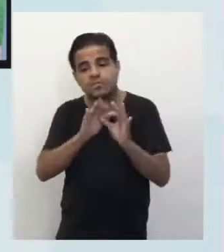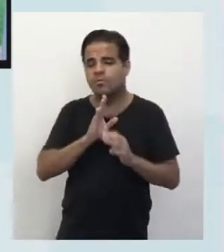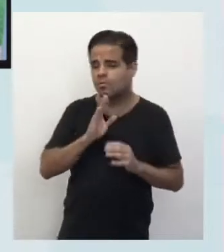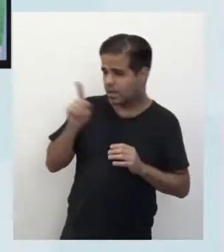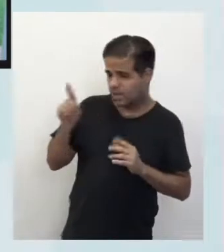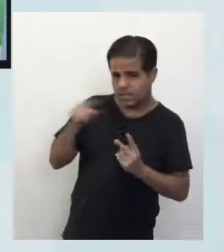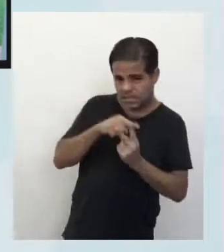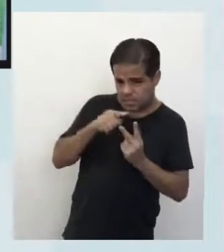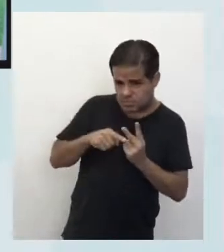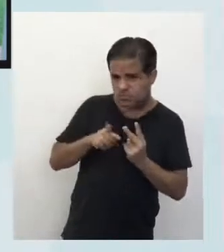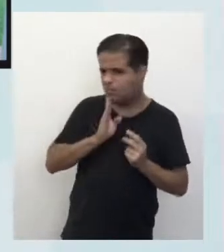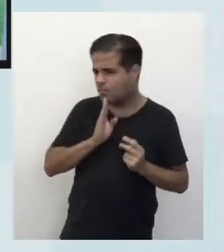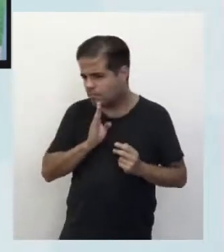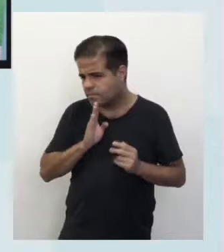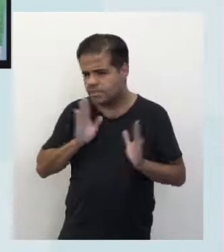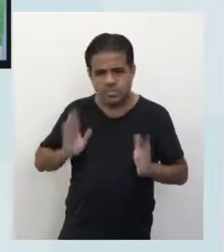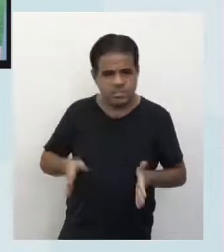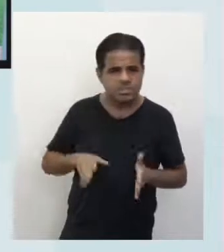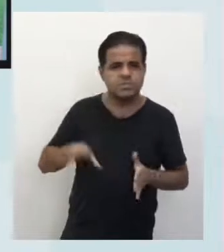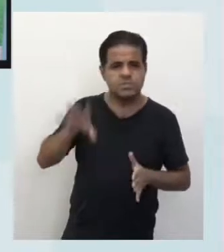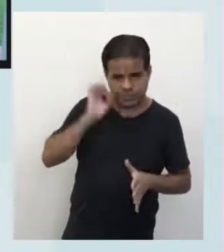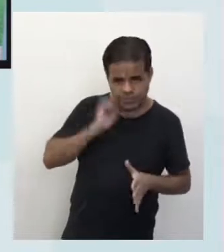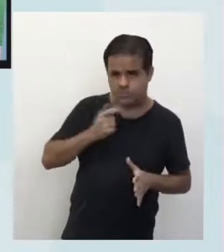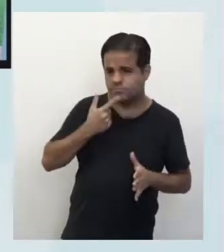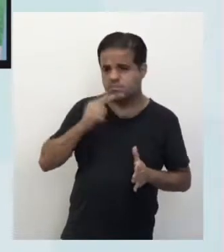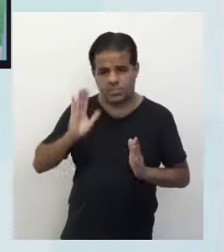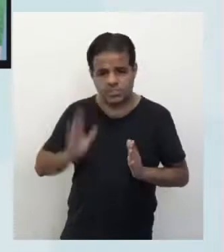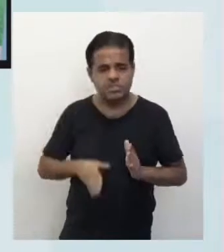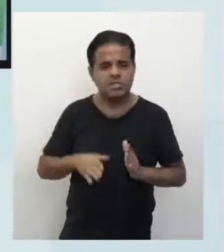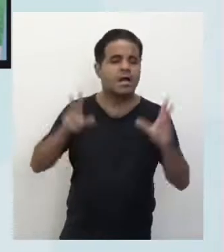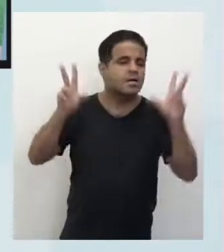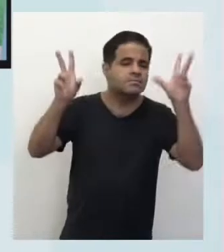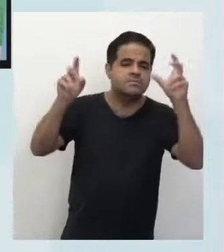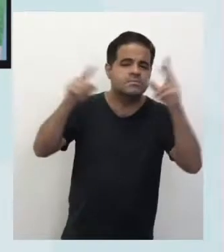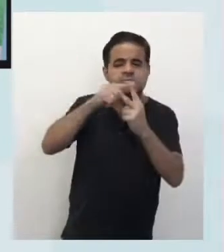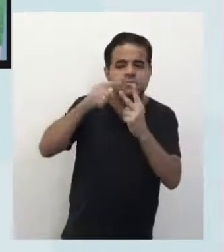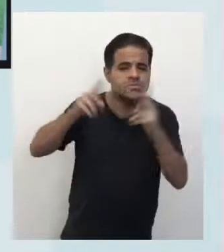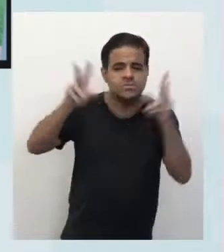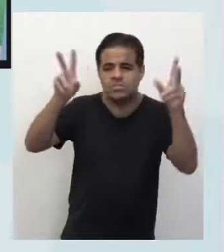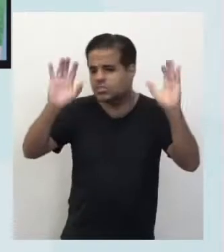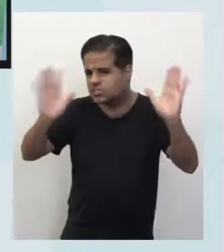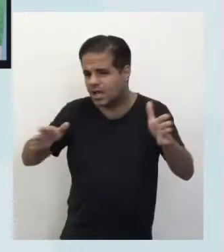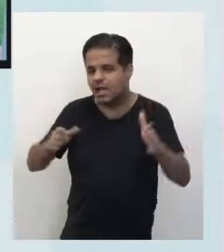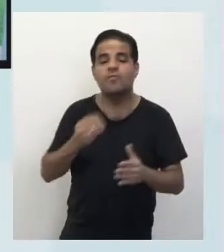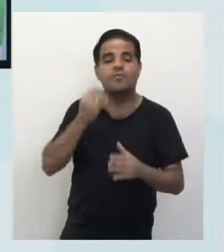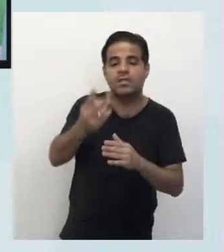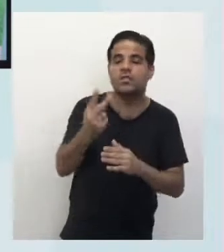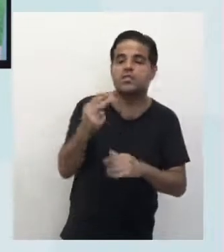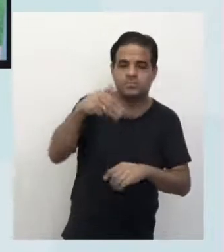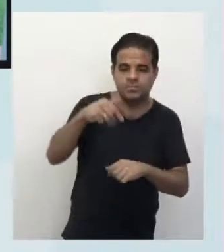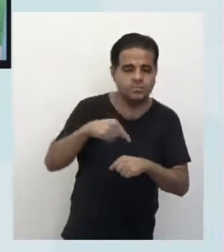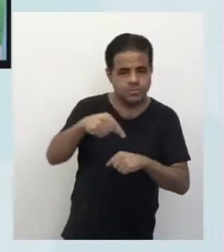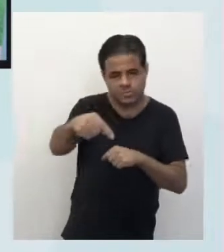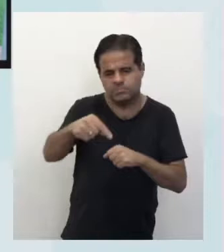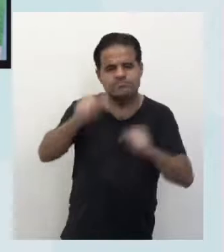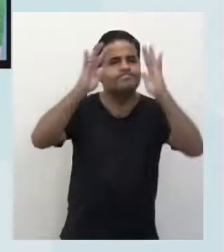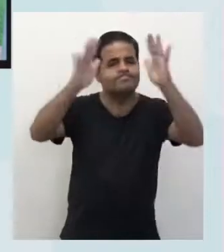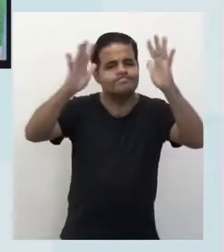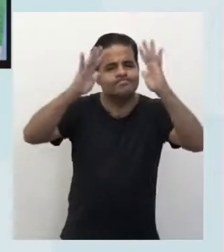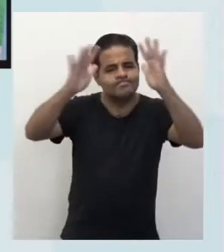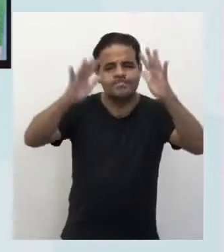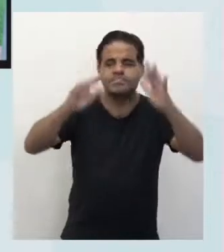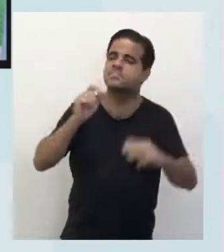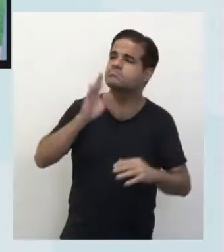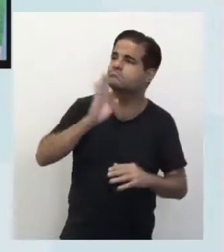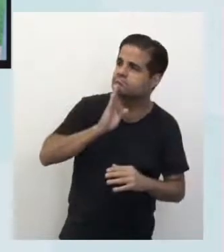essas duas imagens. Já ouviu falar sobre essas questões? Então, vou dar 2 minutinhos para vocês pensarem aí. Se